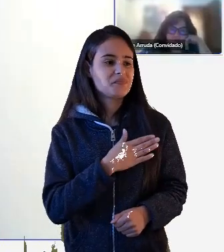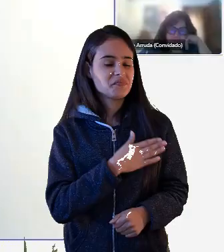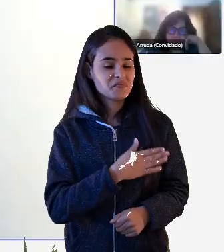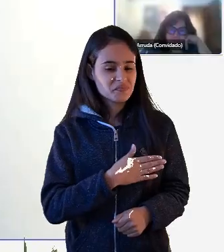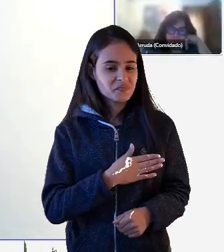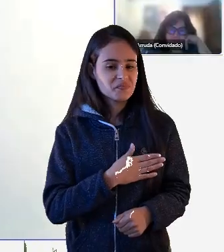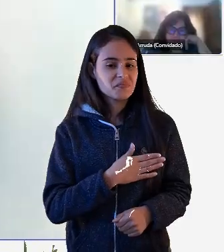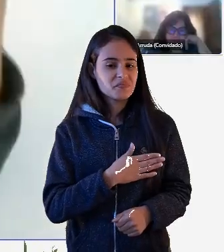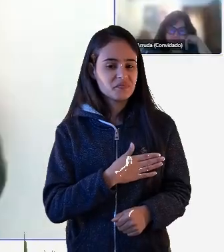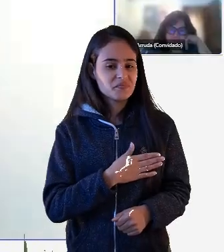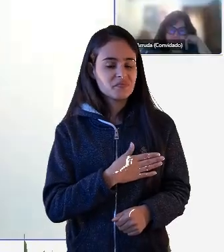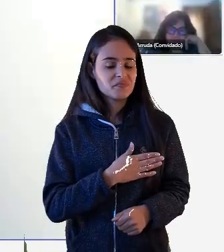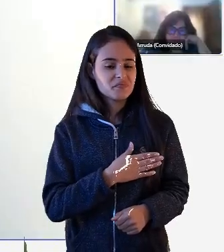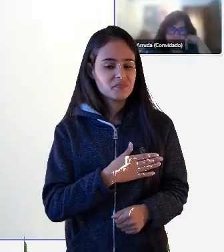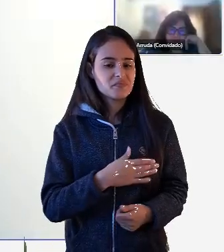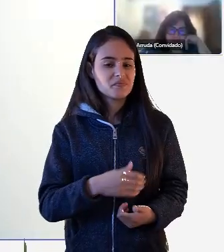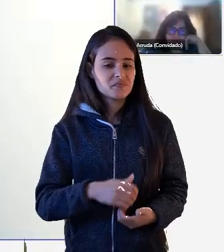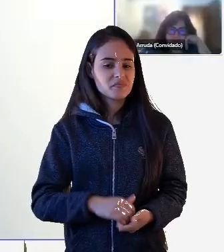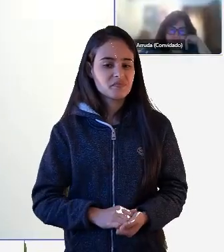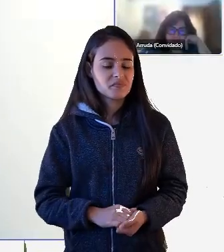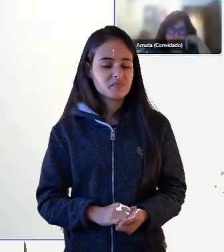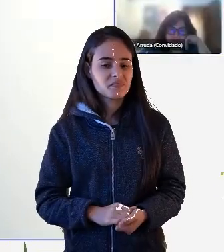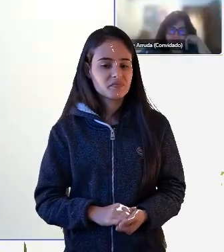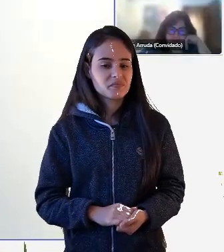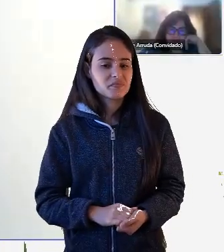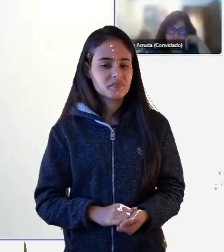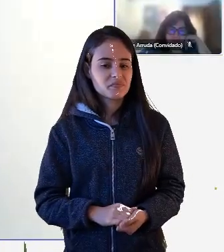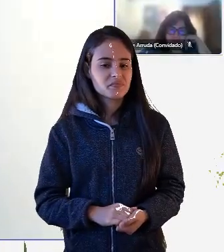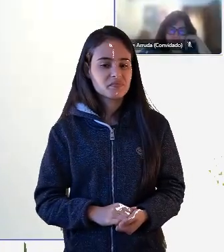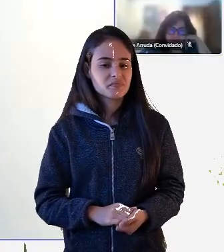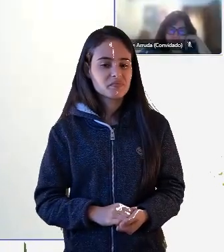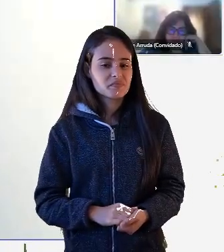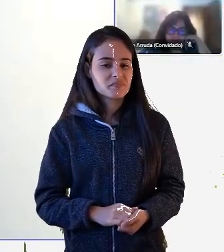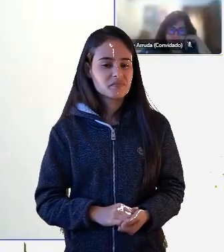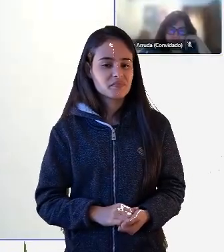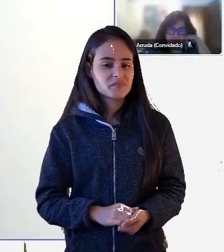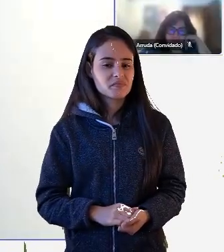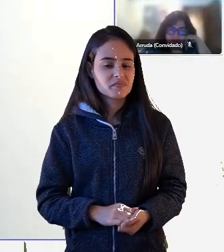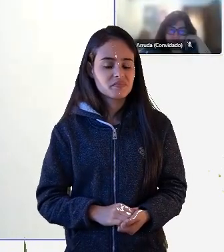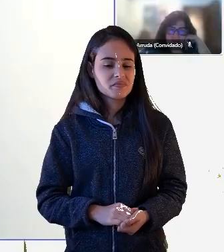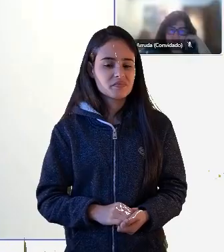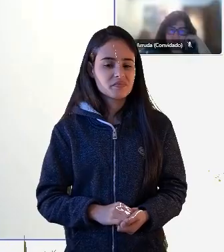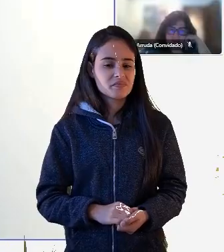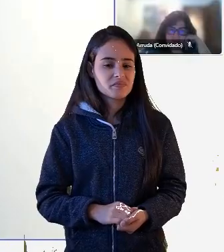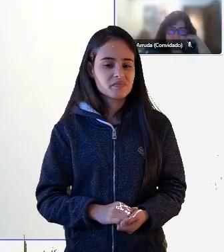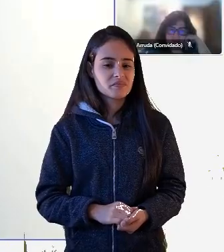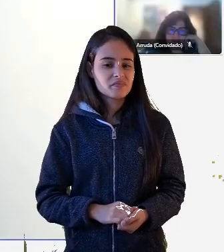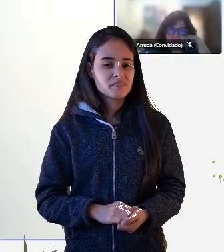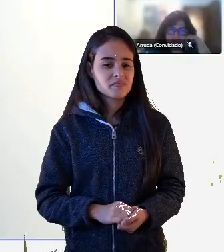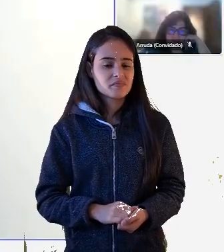lá com outro grande estudioso do samba, eu vou me lembrar o nome dele daqui um pouco,